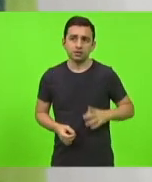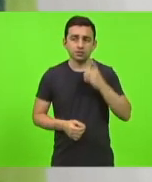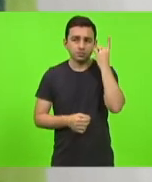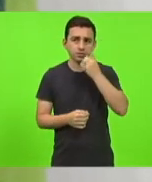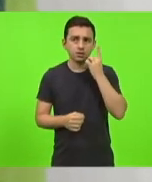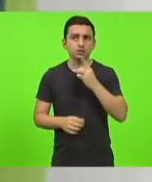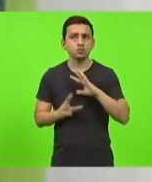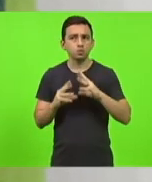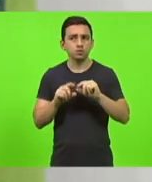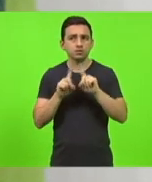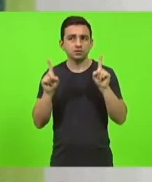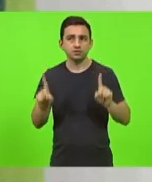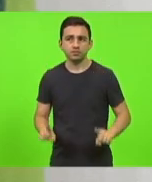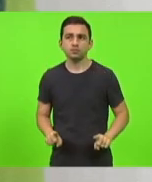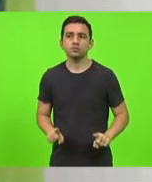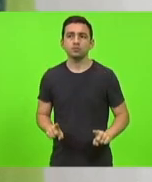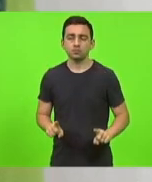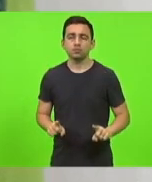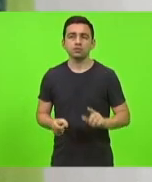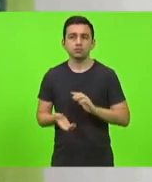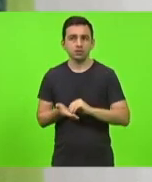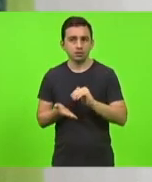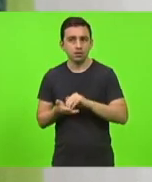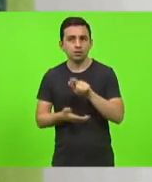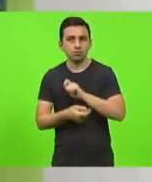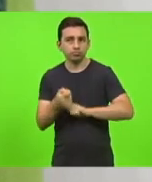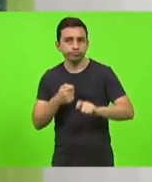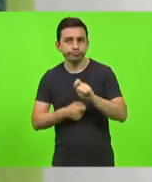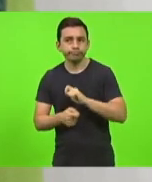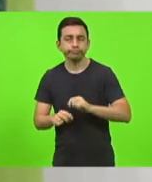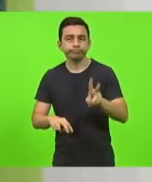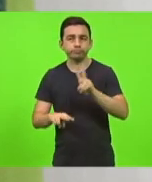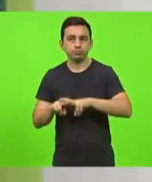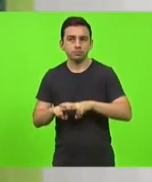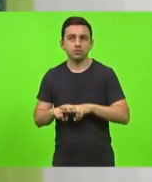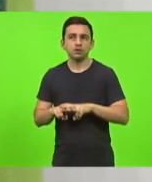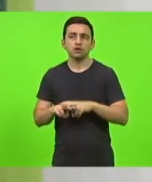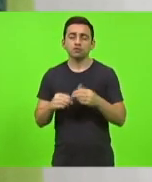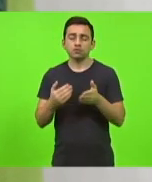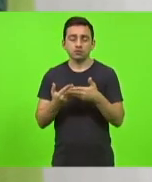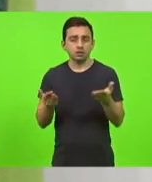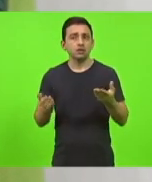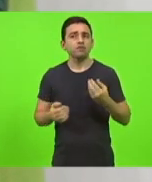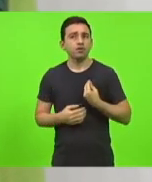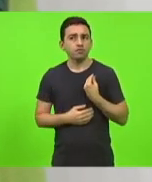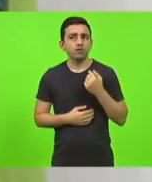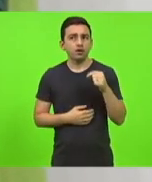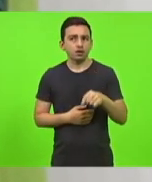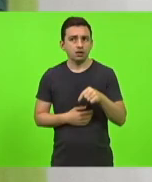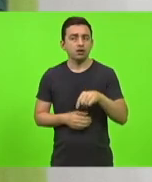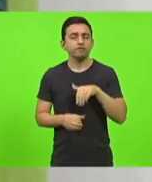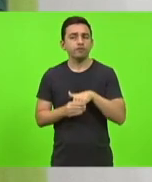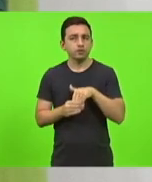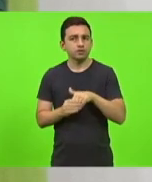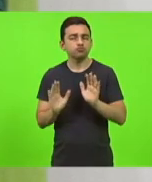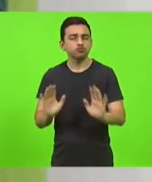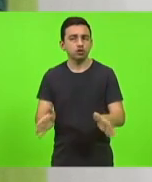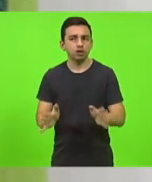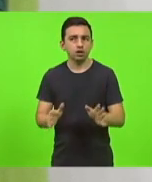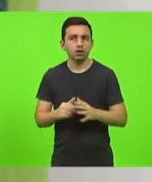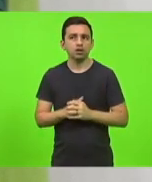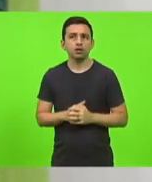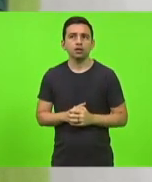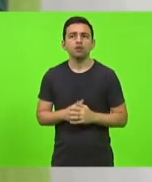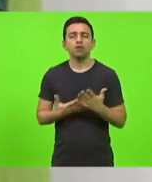os servidores da Secretaria de Administração Prisional que estão aqui, já tiveram a votação da matéria, mas